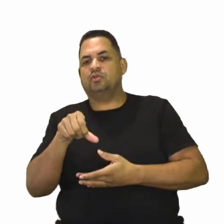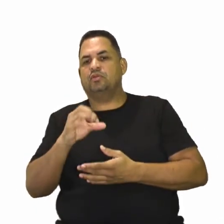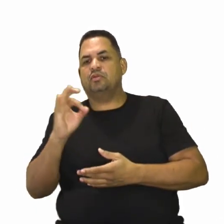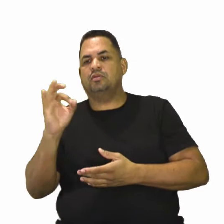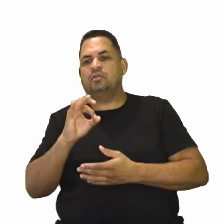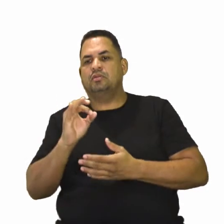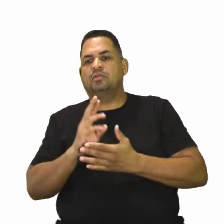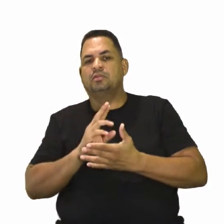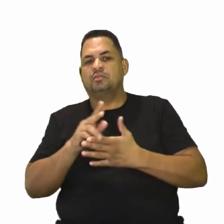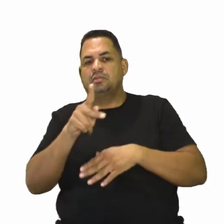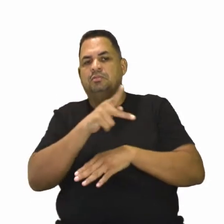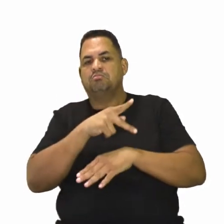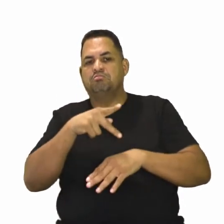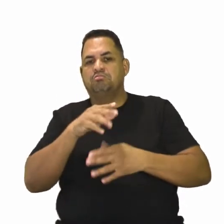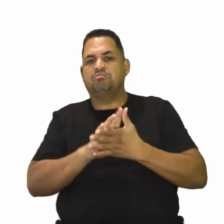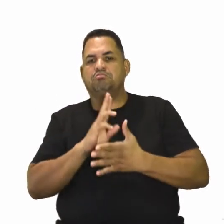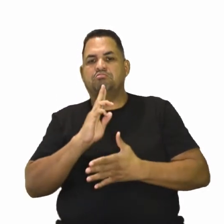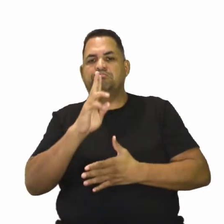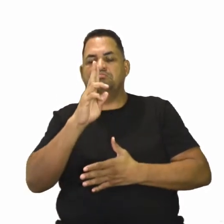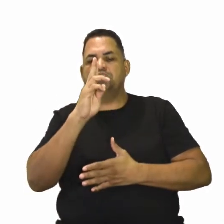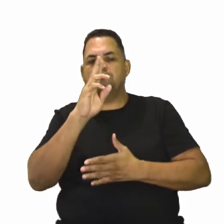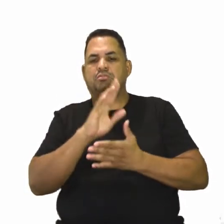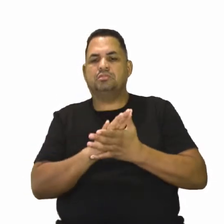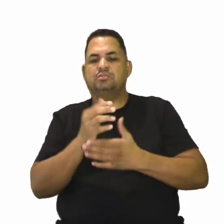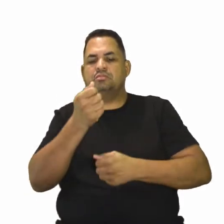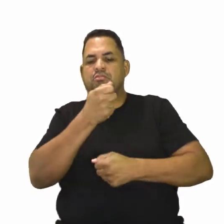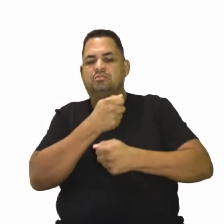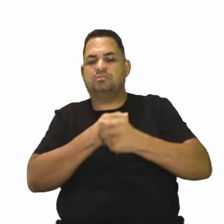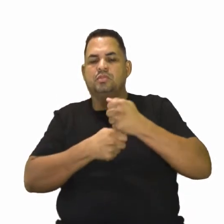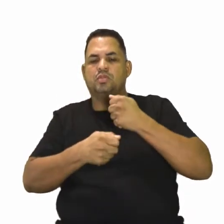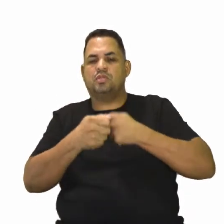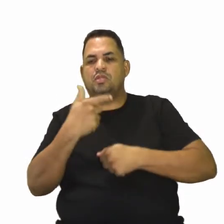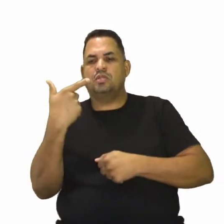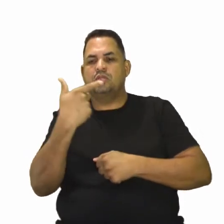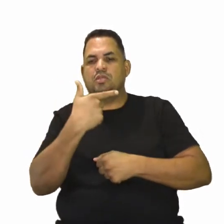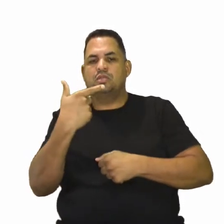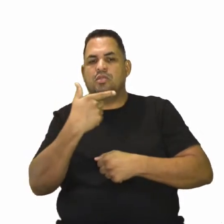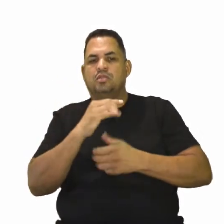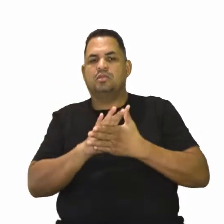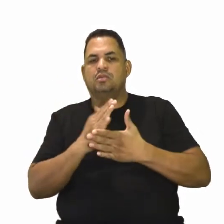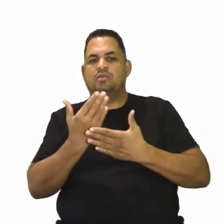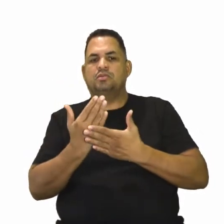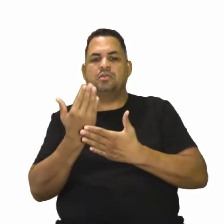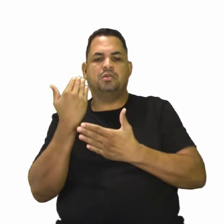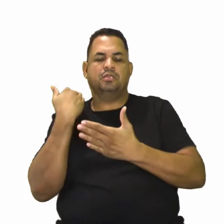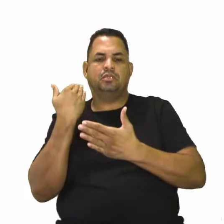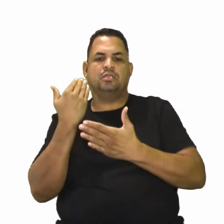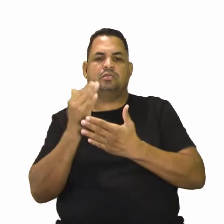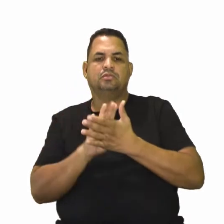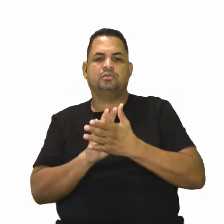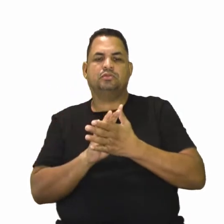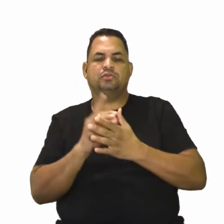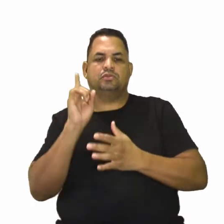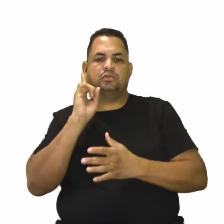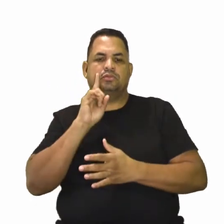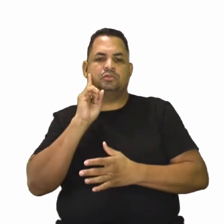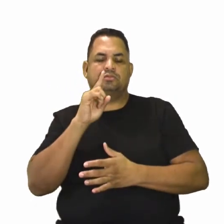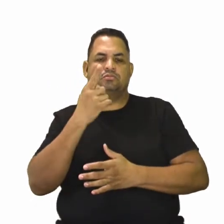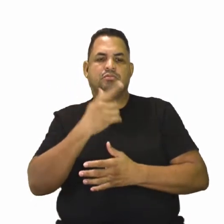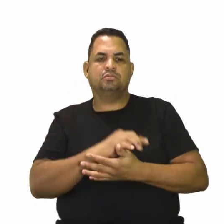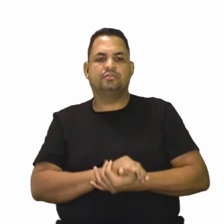a permanência como segunda maior economia do mundo, ficando atrás só de quem? Dos Estados